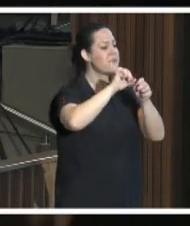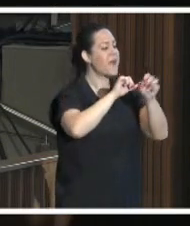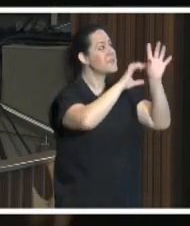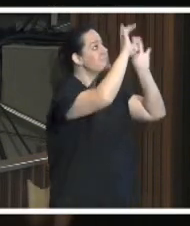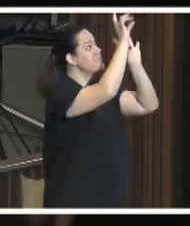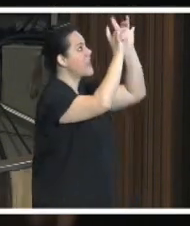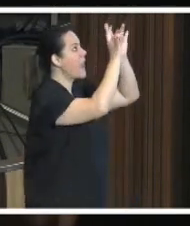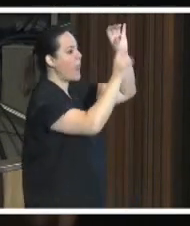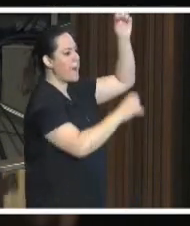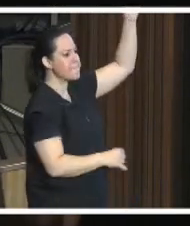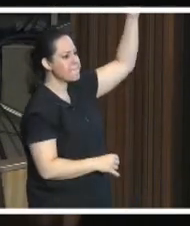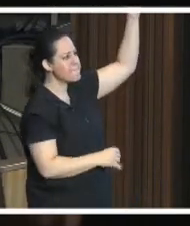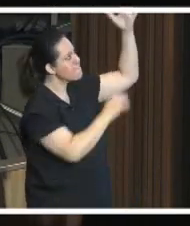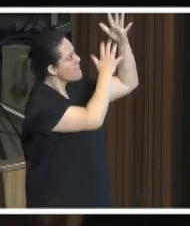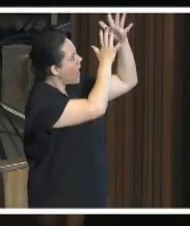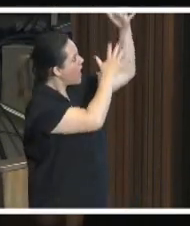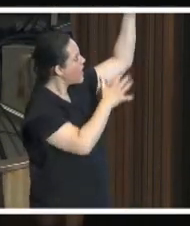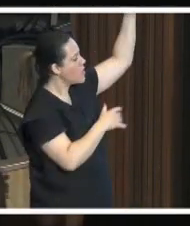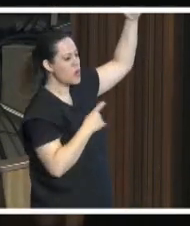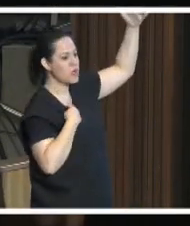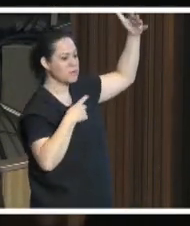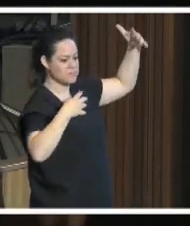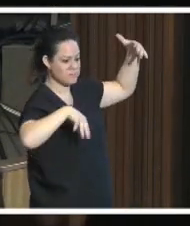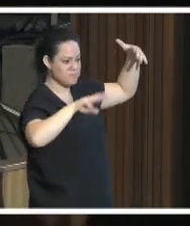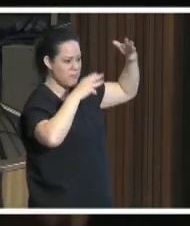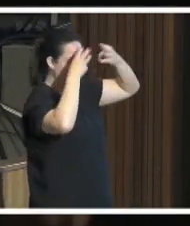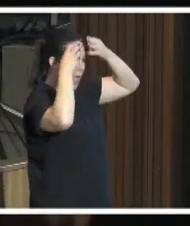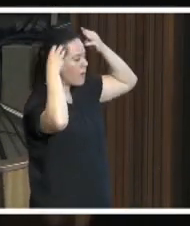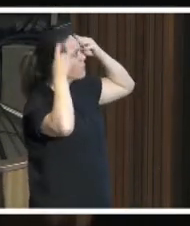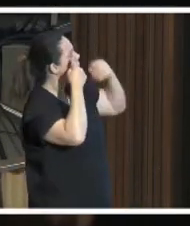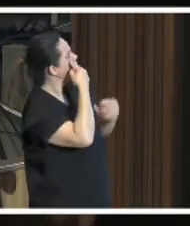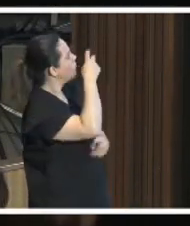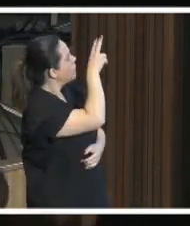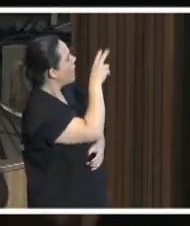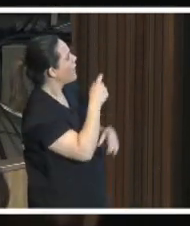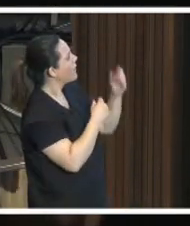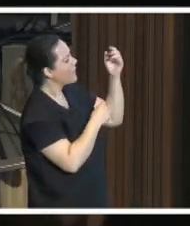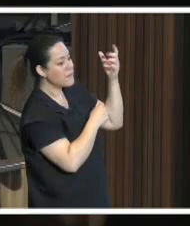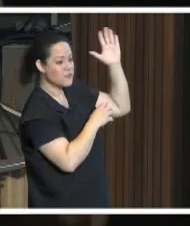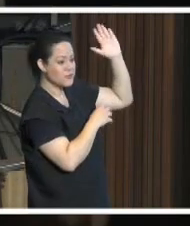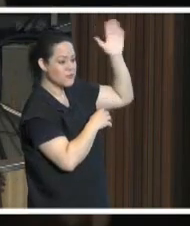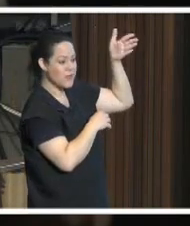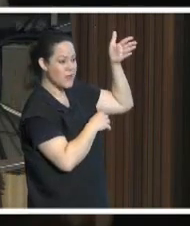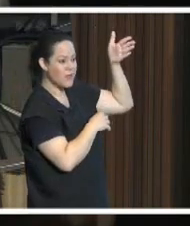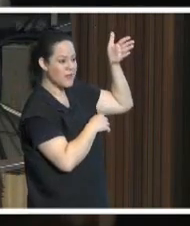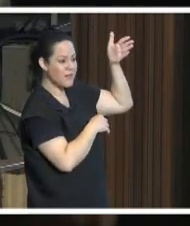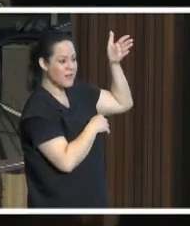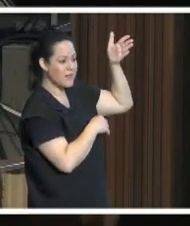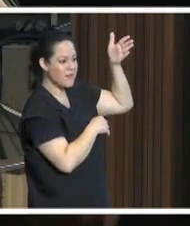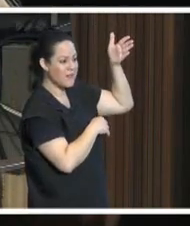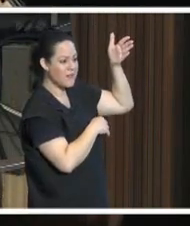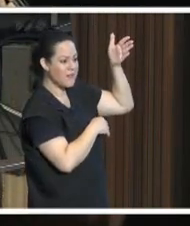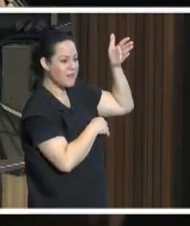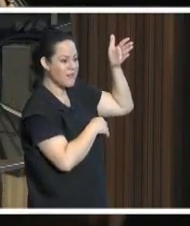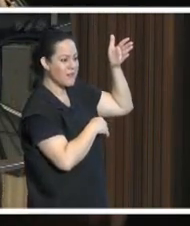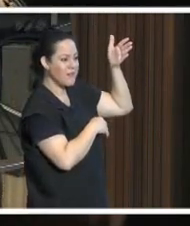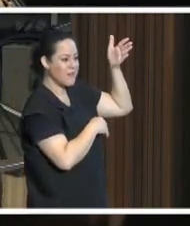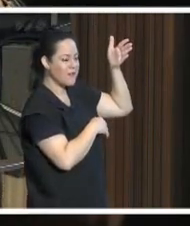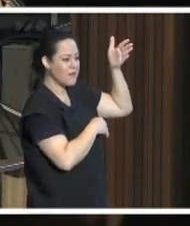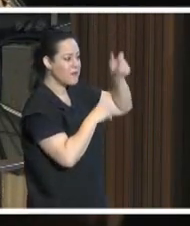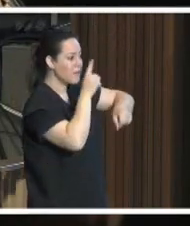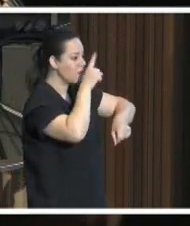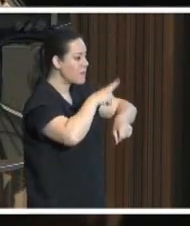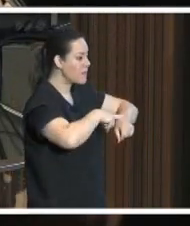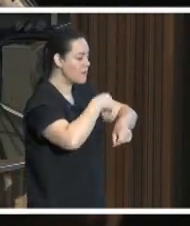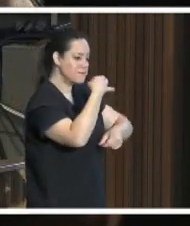ser visto por nós milhões de anos depois que esse brilho já saiu da estrela, para que na hora